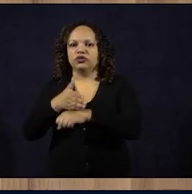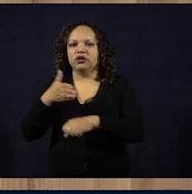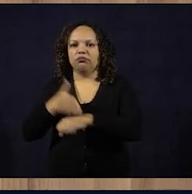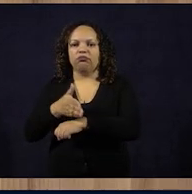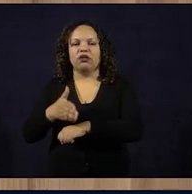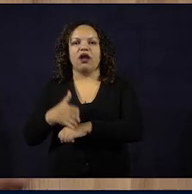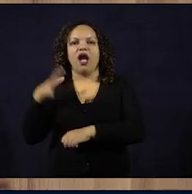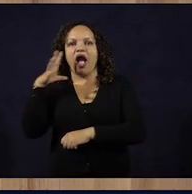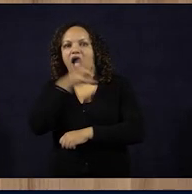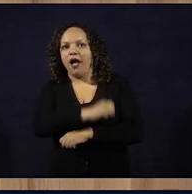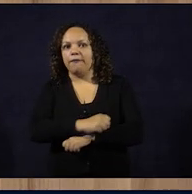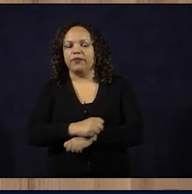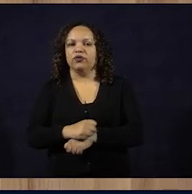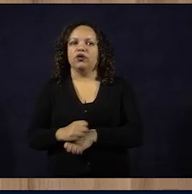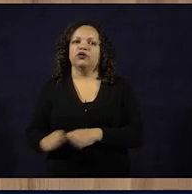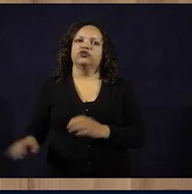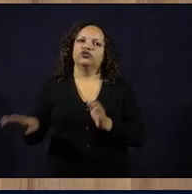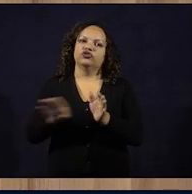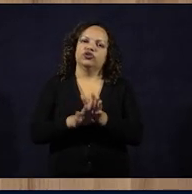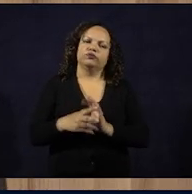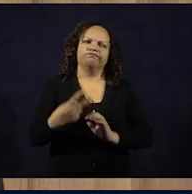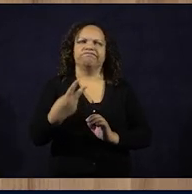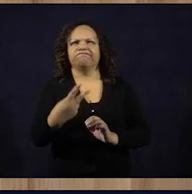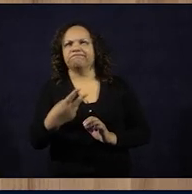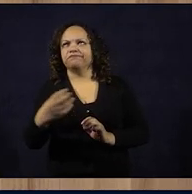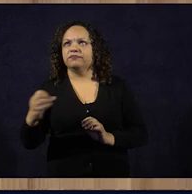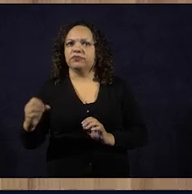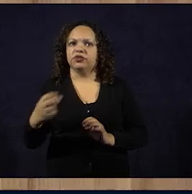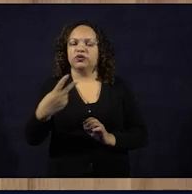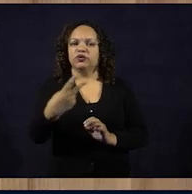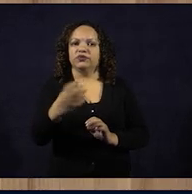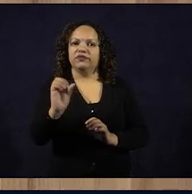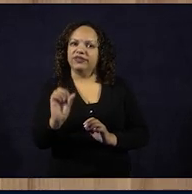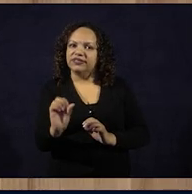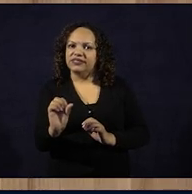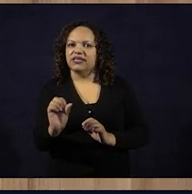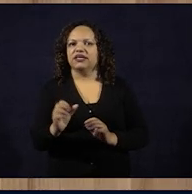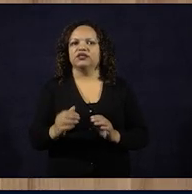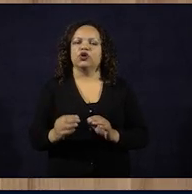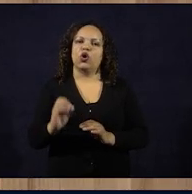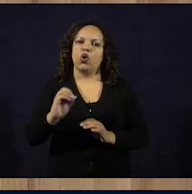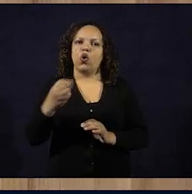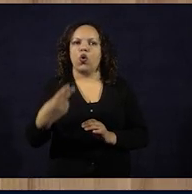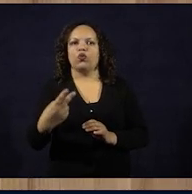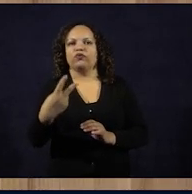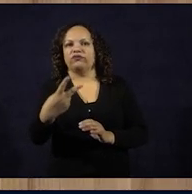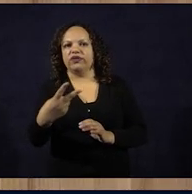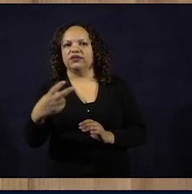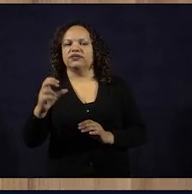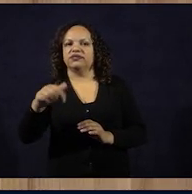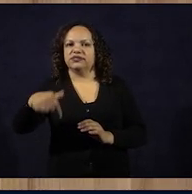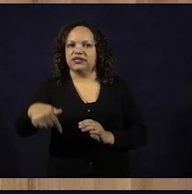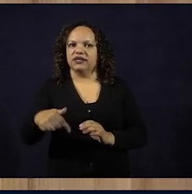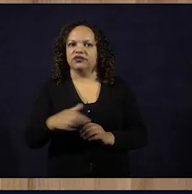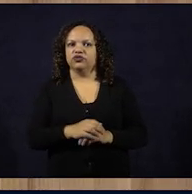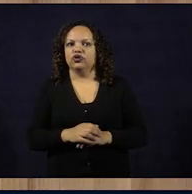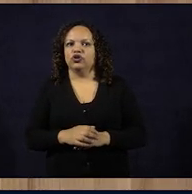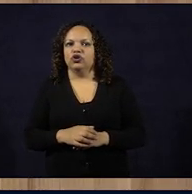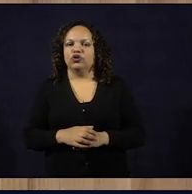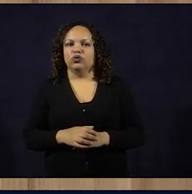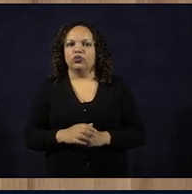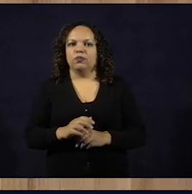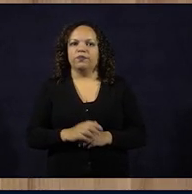ao invés de esperar chegar ali 2026 27 até chegar aos 5g por exemplo no interior do Mato Grosso do Sul ela pode